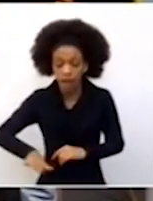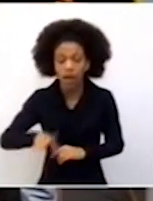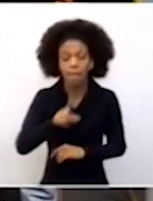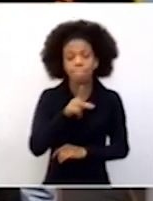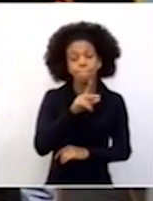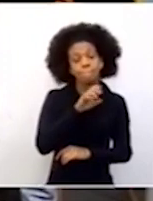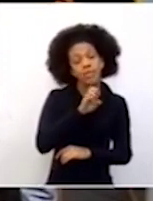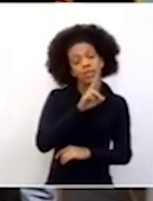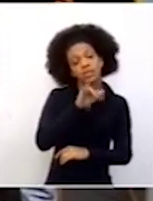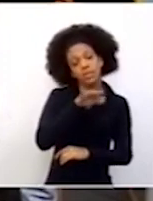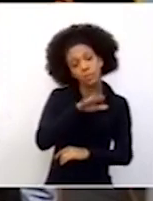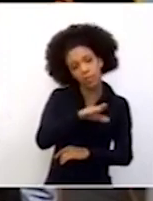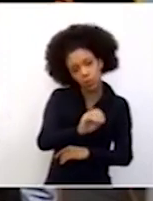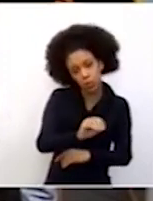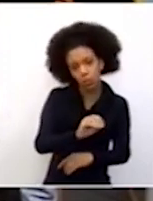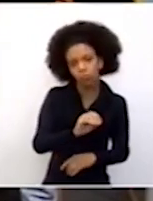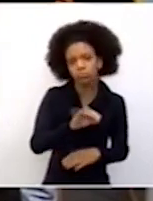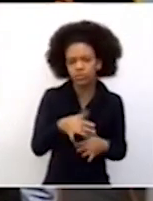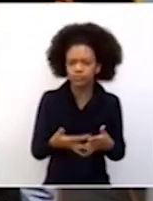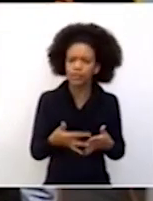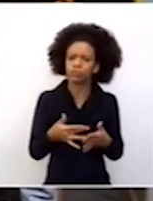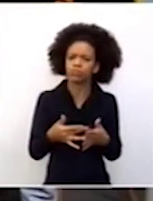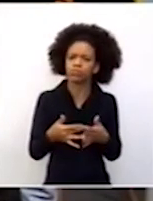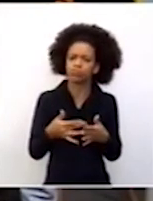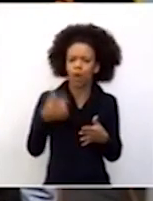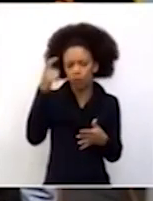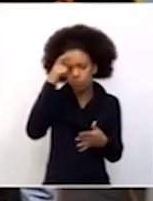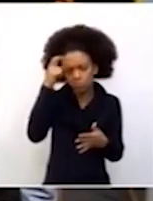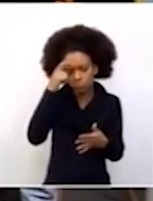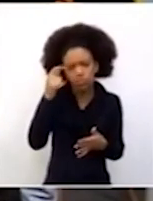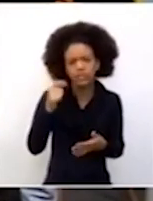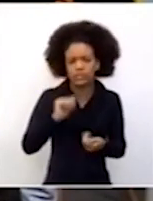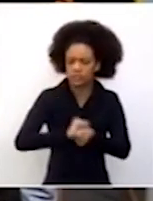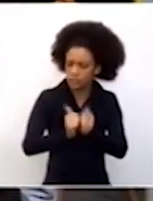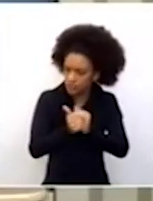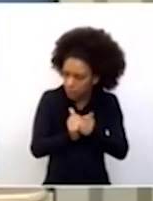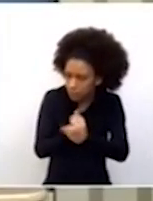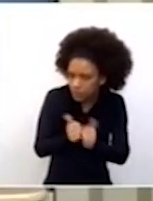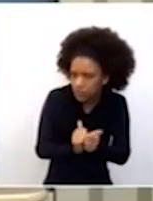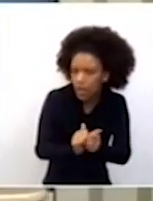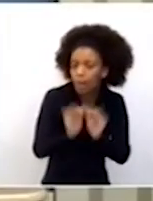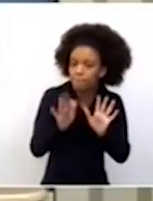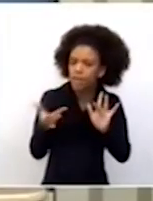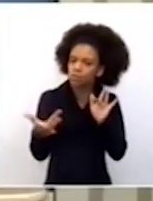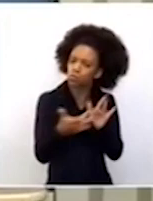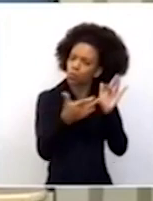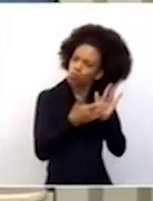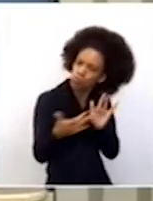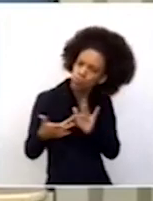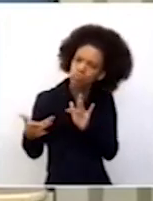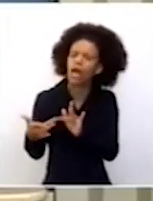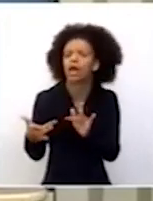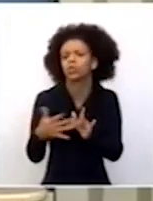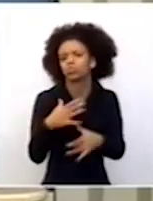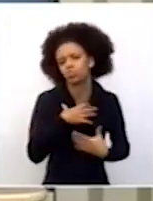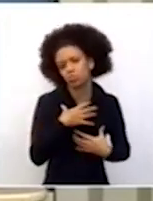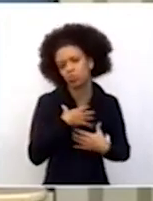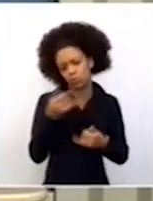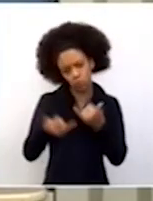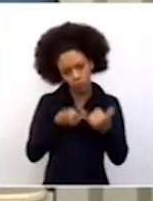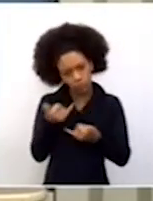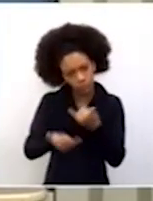Mesmo uma perspectiva intuitiva, né? SB rudimentar, mas esse contato, né? De forma, assim, lúdica